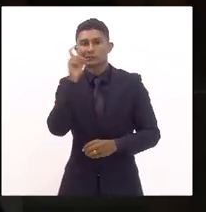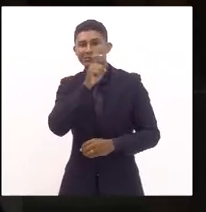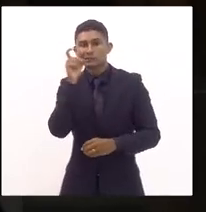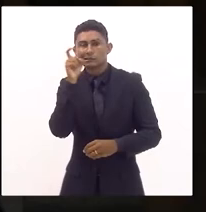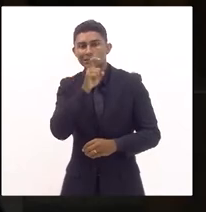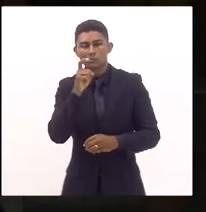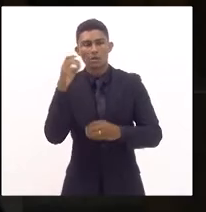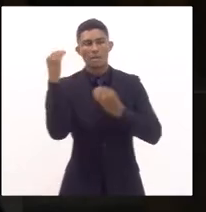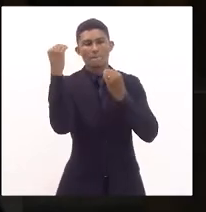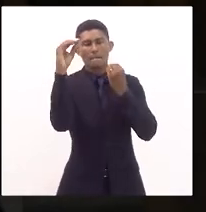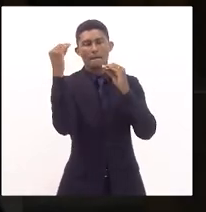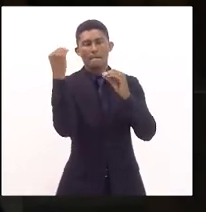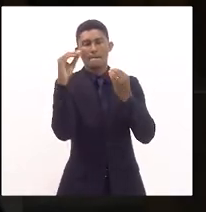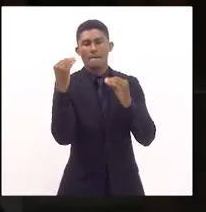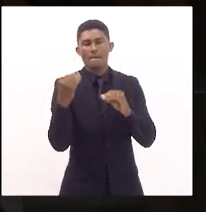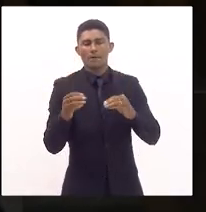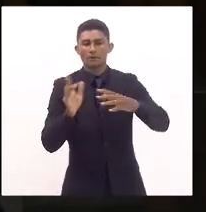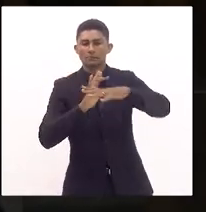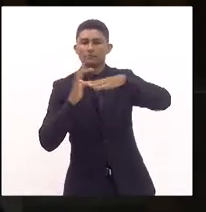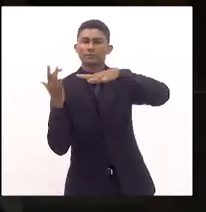dos fatos.